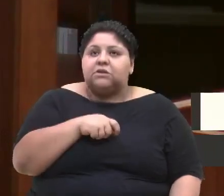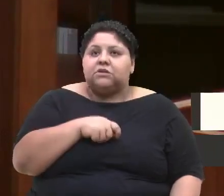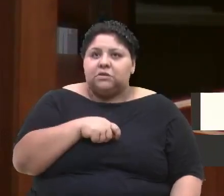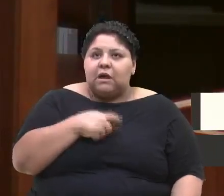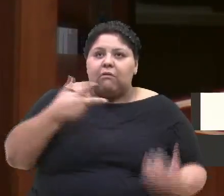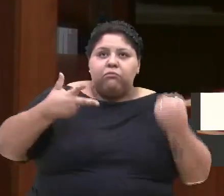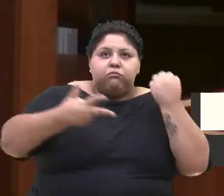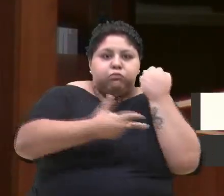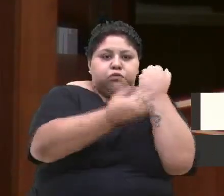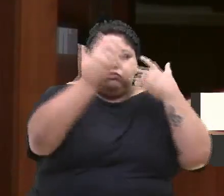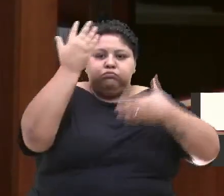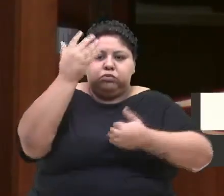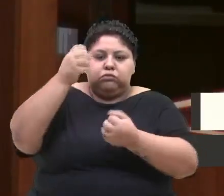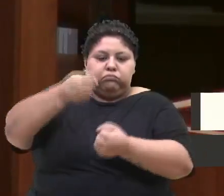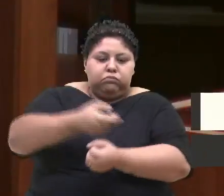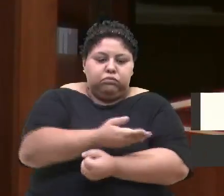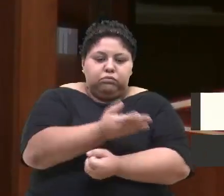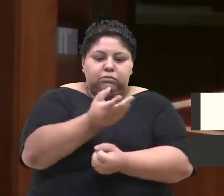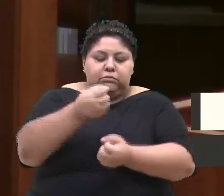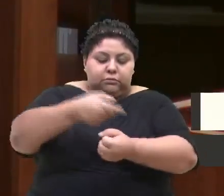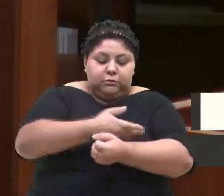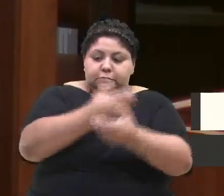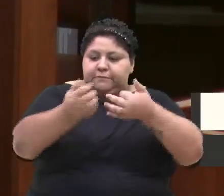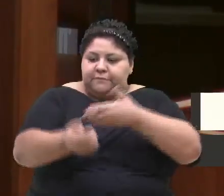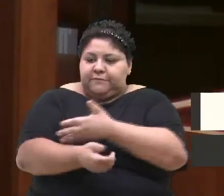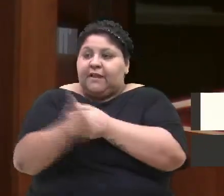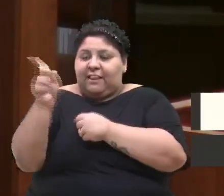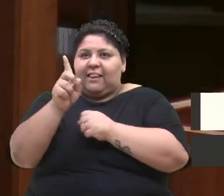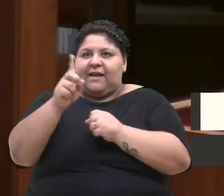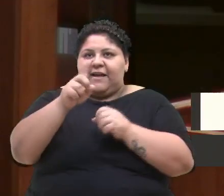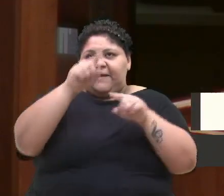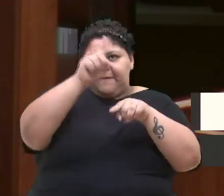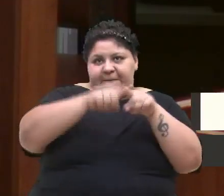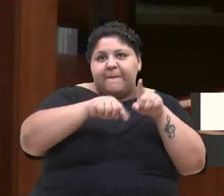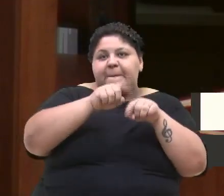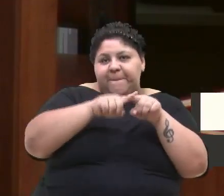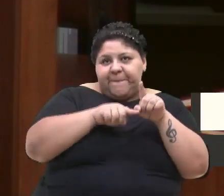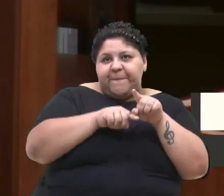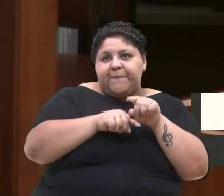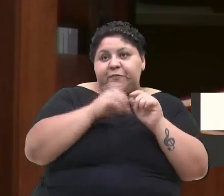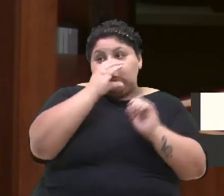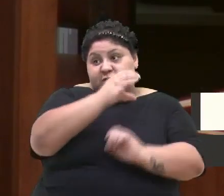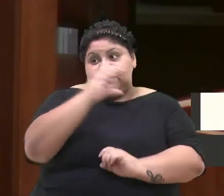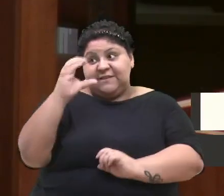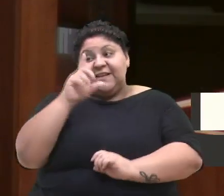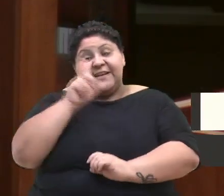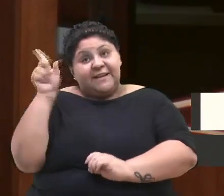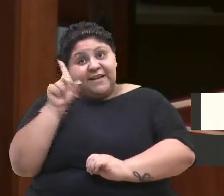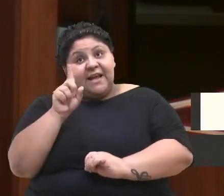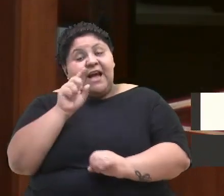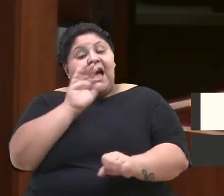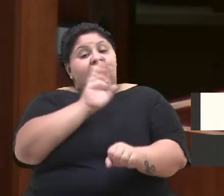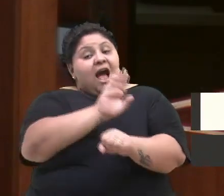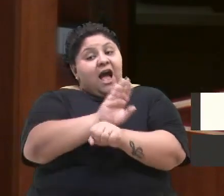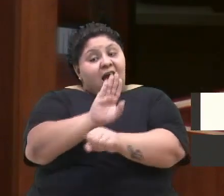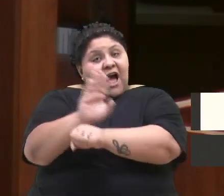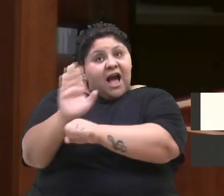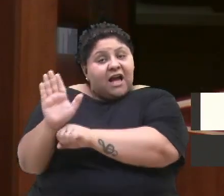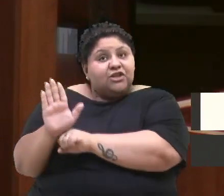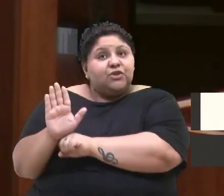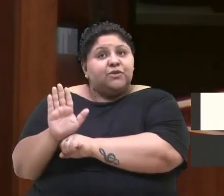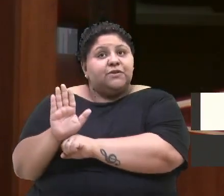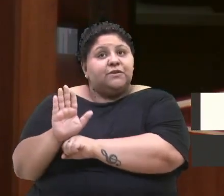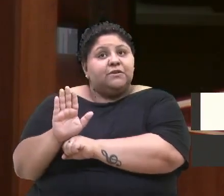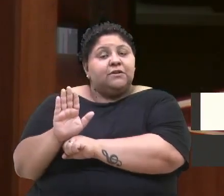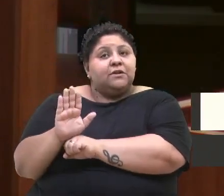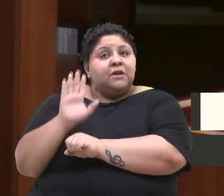grama lá da praça, né? Aliás, o CC que está lá ajuda, dá conta de resolver